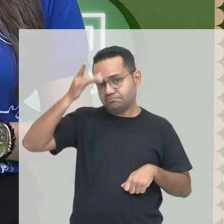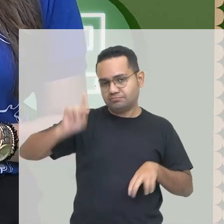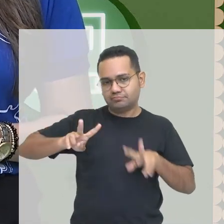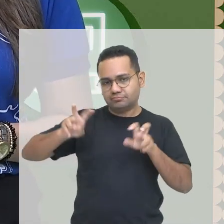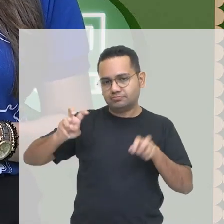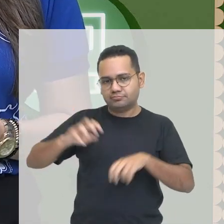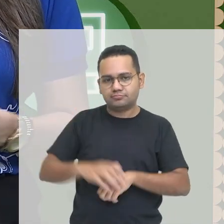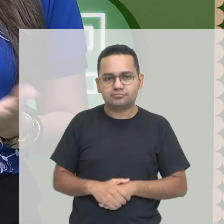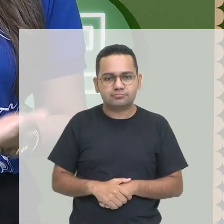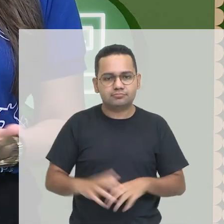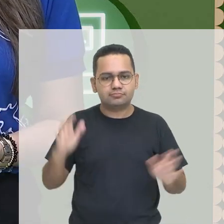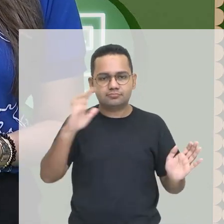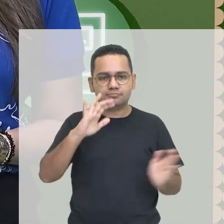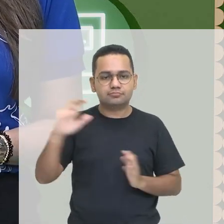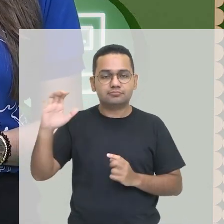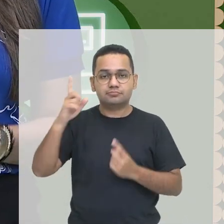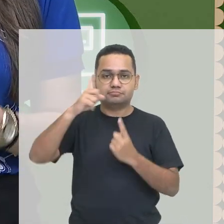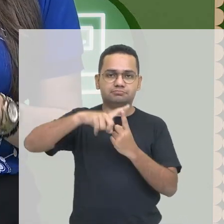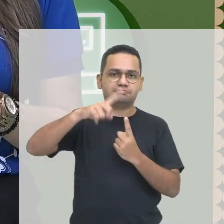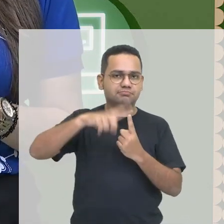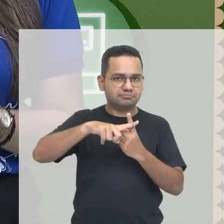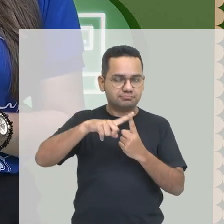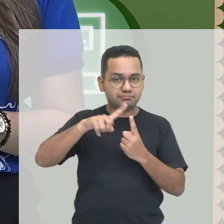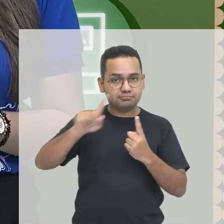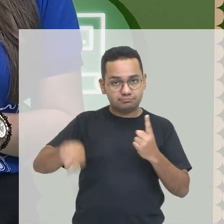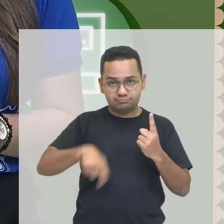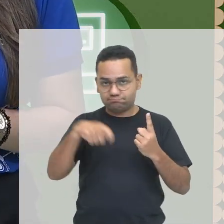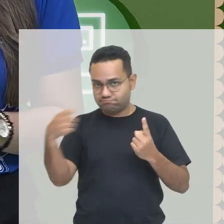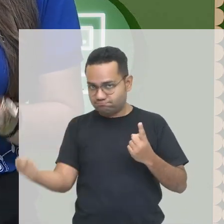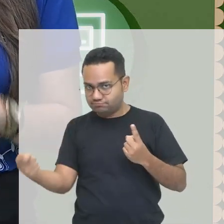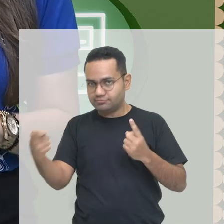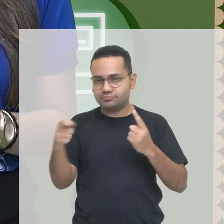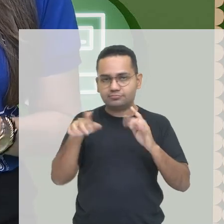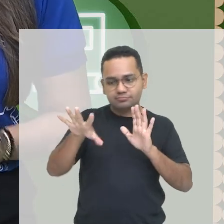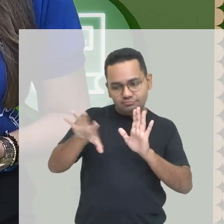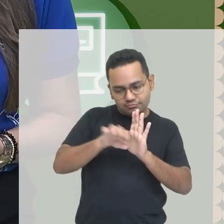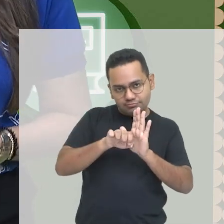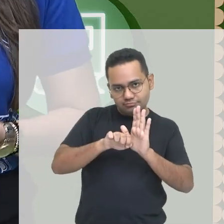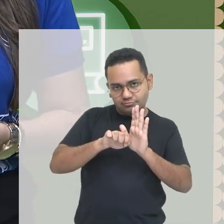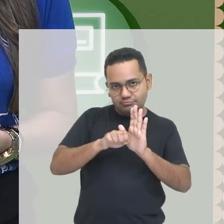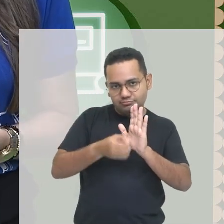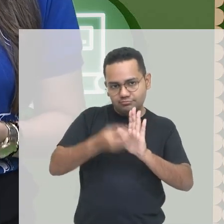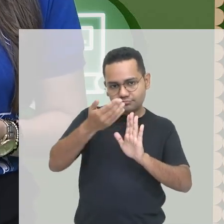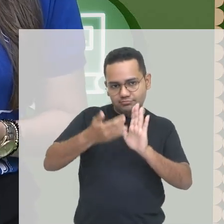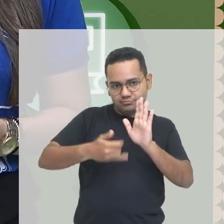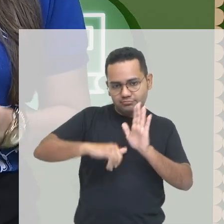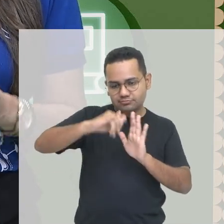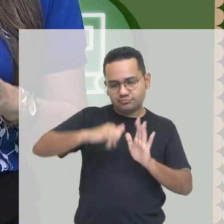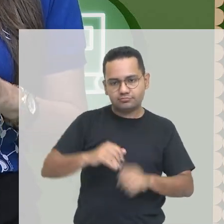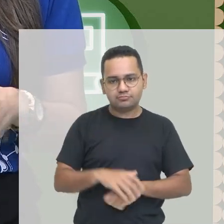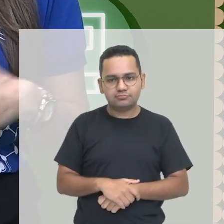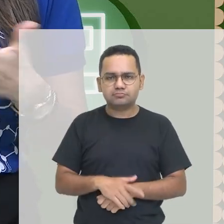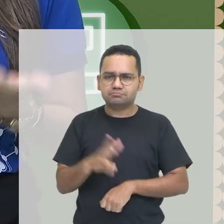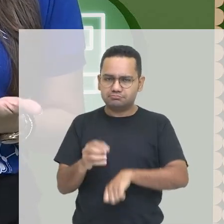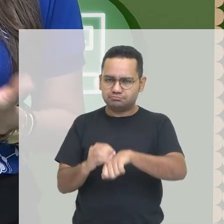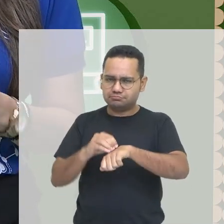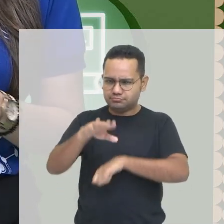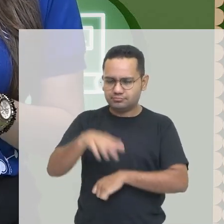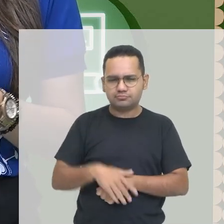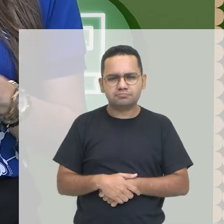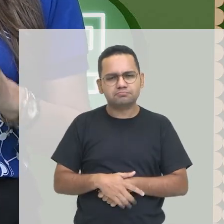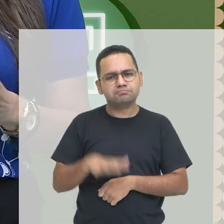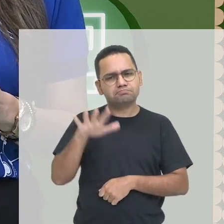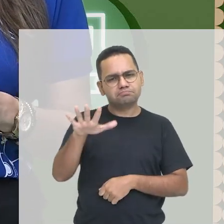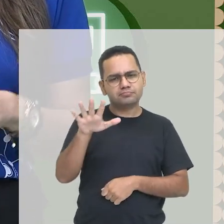o que são os seres heterotróficos. Primeiro, dica que a professora sempre dá. Quando você não souber o